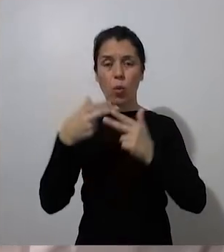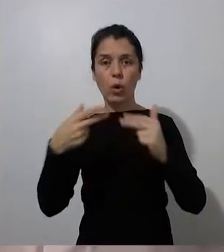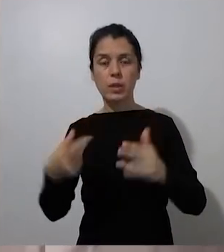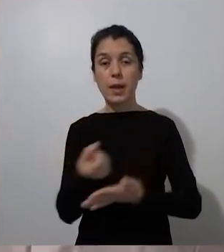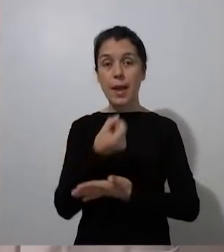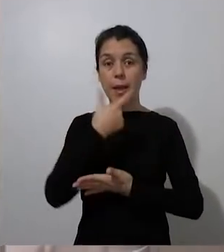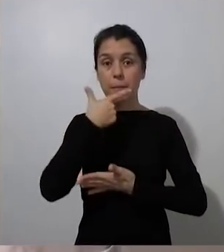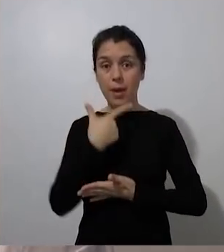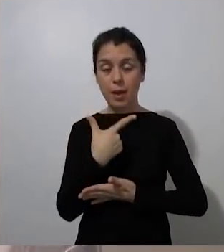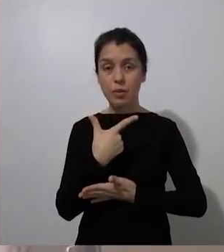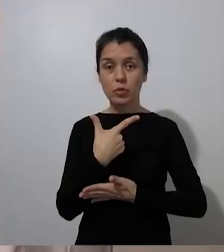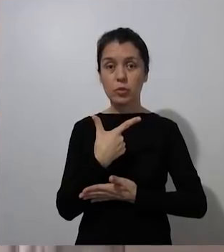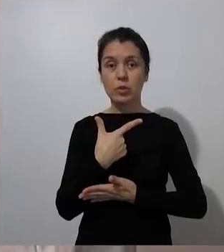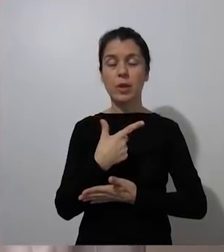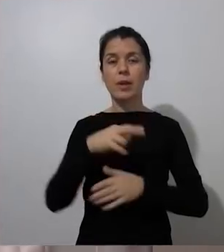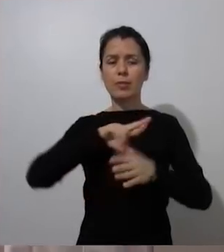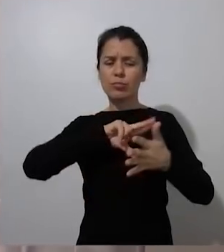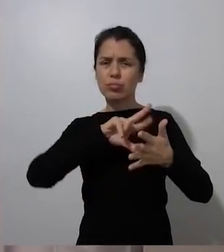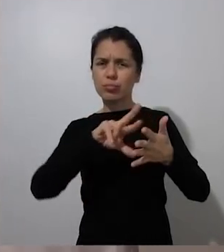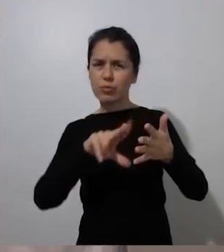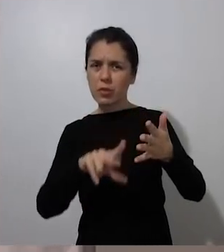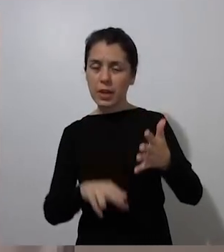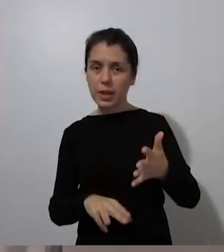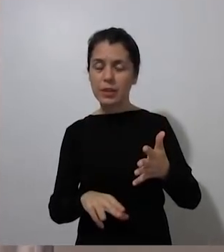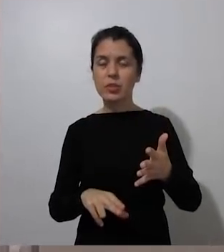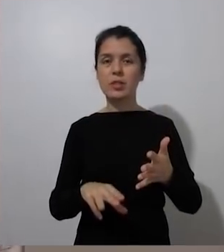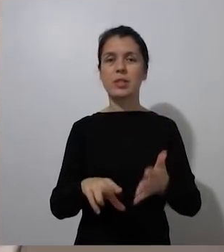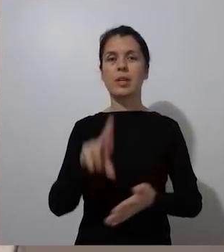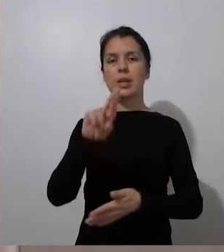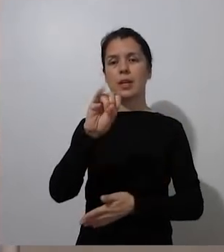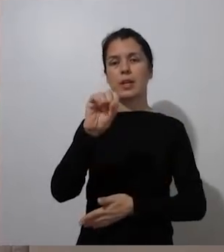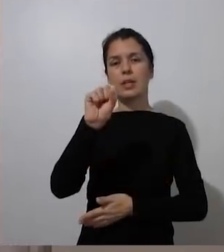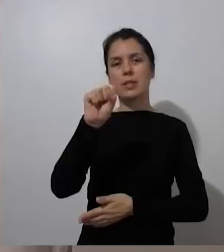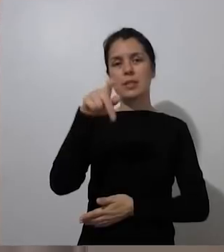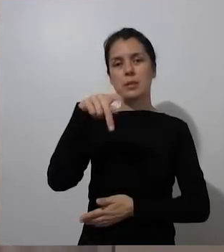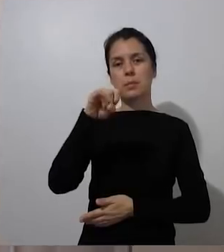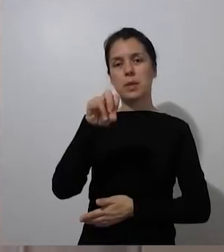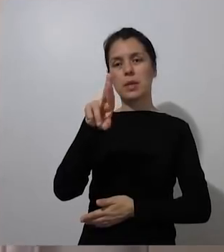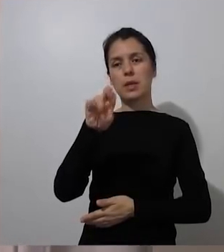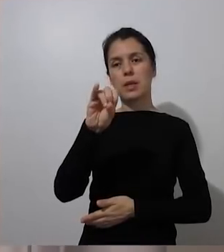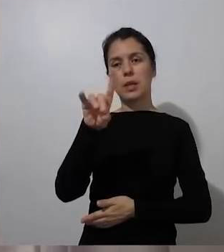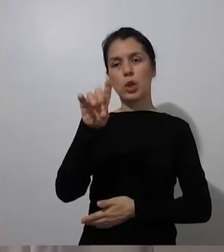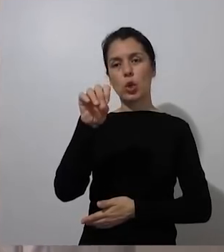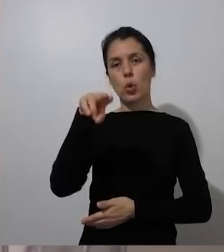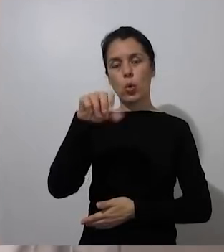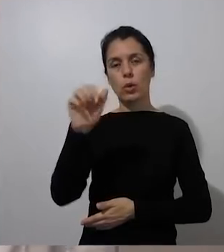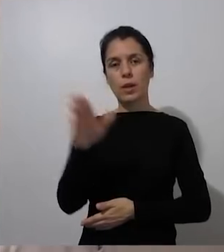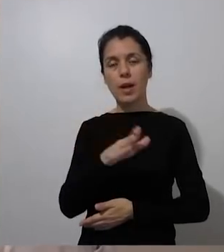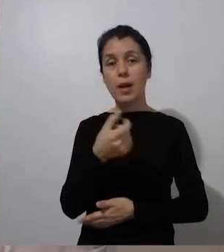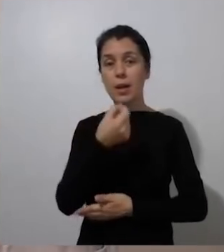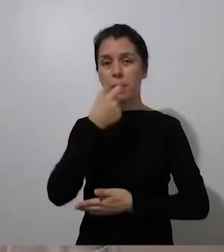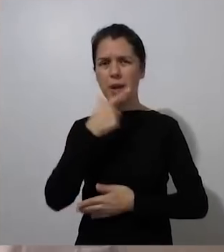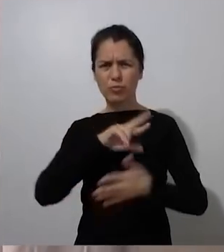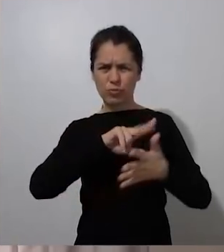os remédios antipsicóticos, seja ele Aldol, Meliril, Neoliptil, Risperidona, Quetiapina, esses aripiprazol, esses